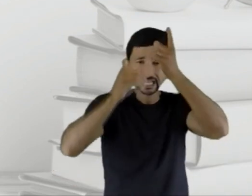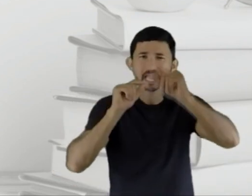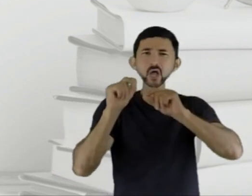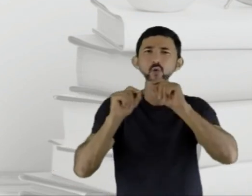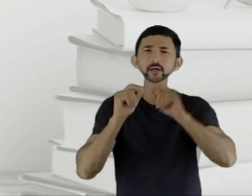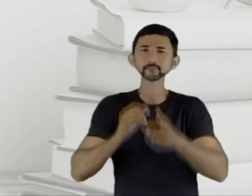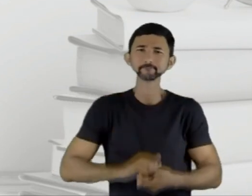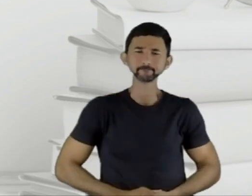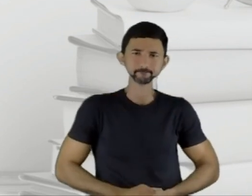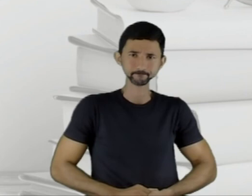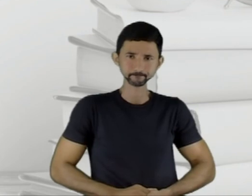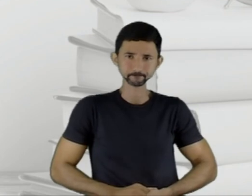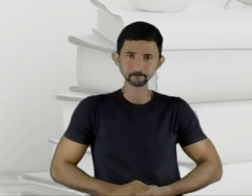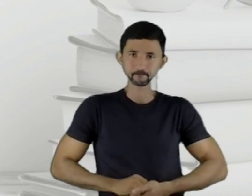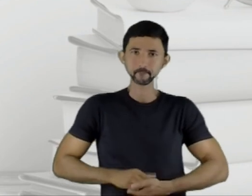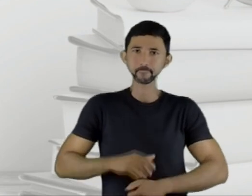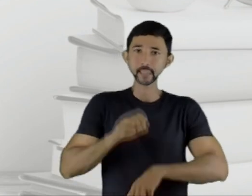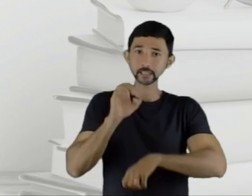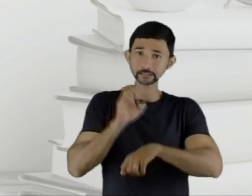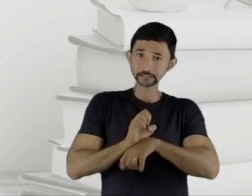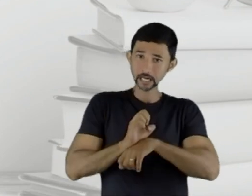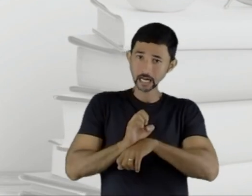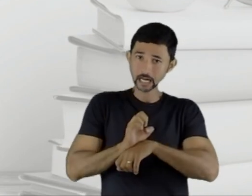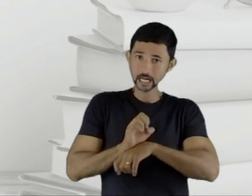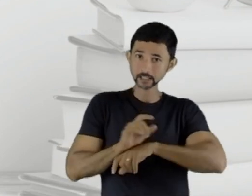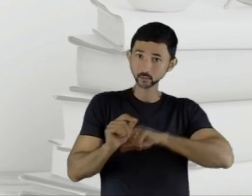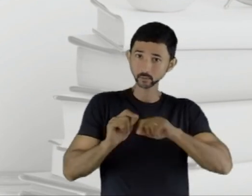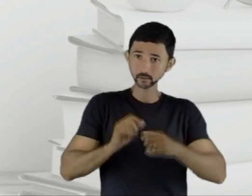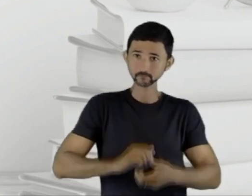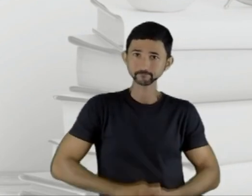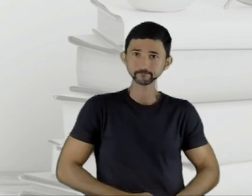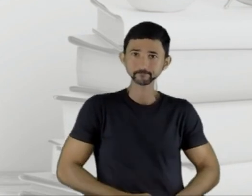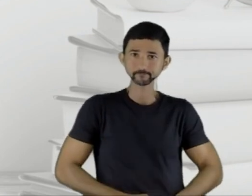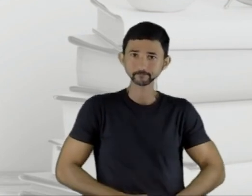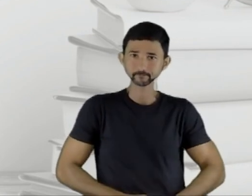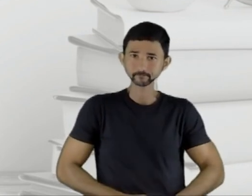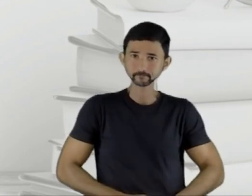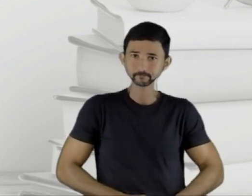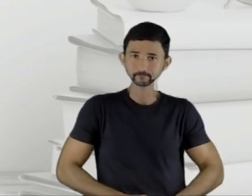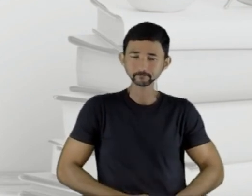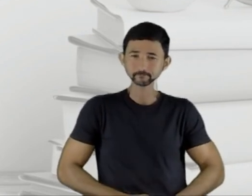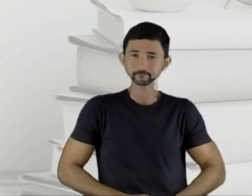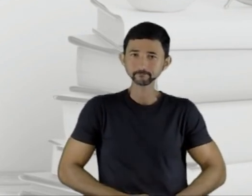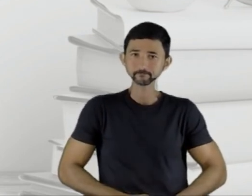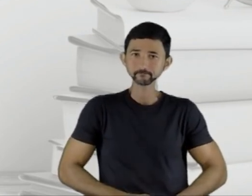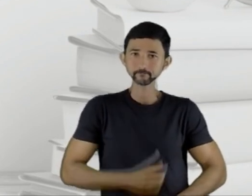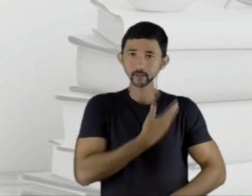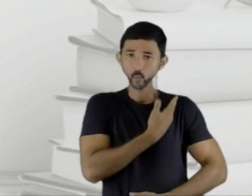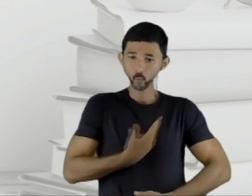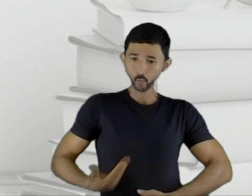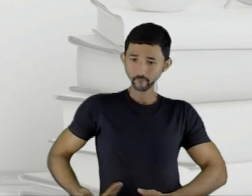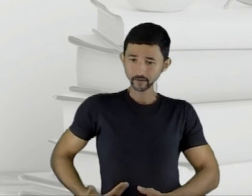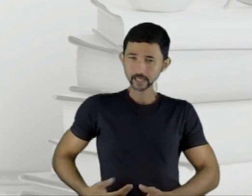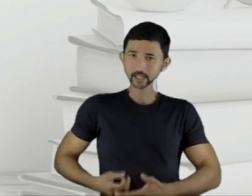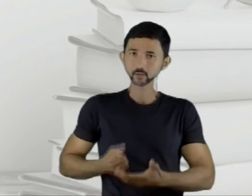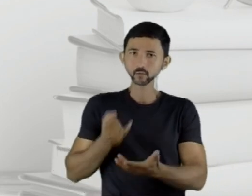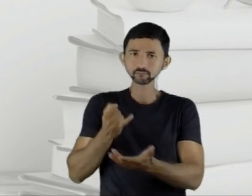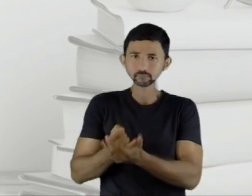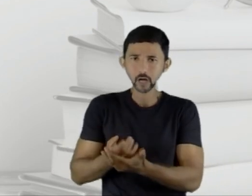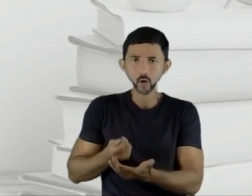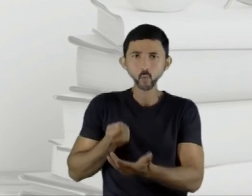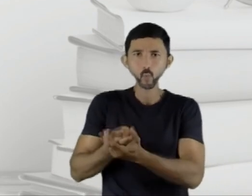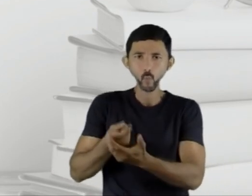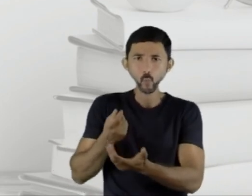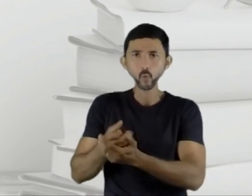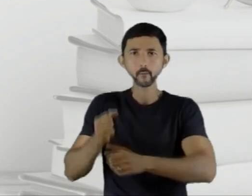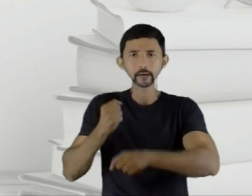ideia dele era, o Estado iria... Aqui, ó, gente. O Estado iria investir, tá,